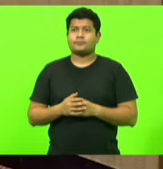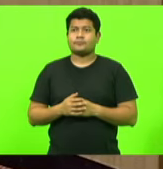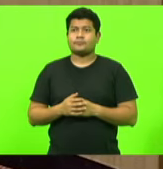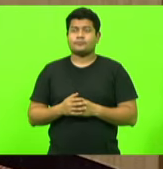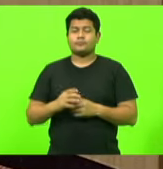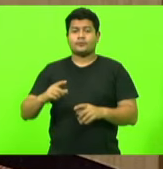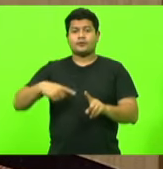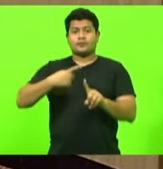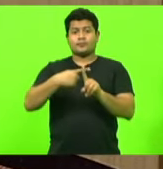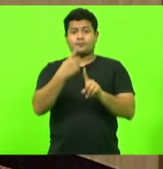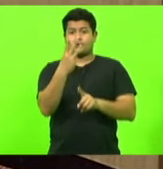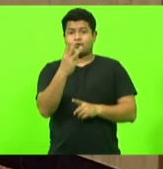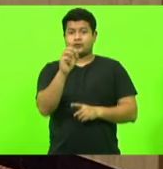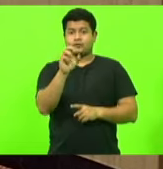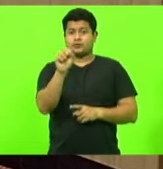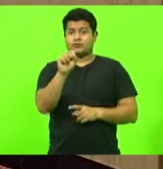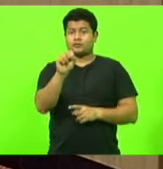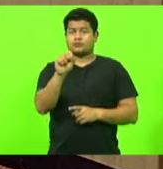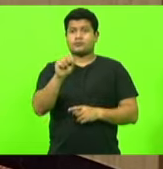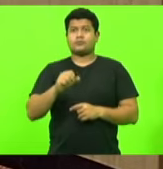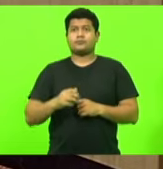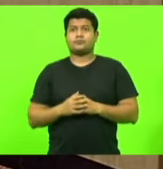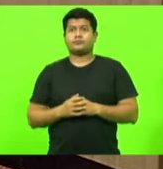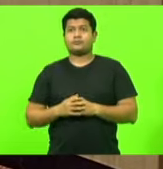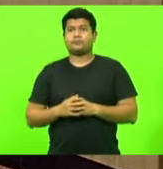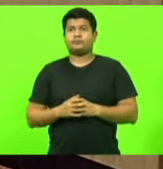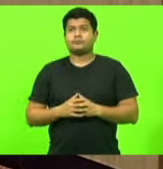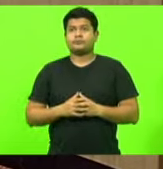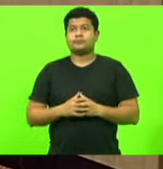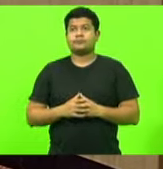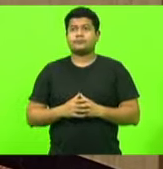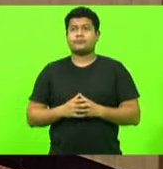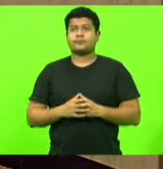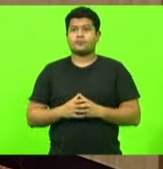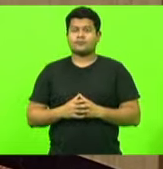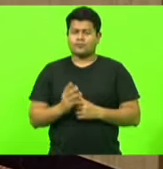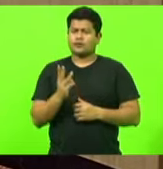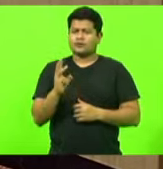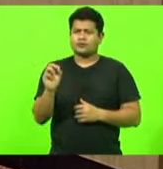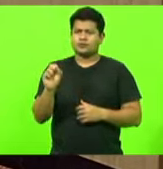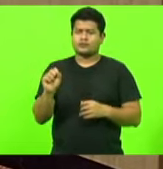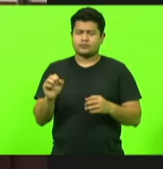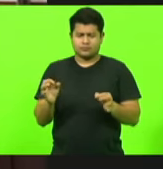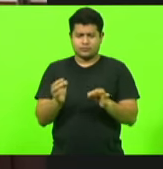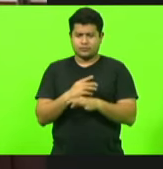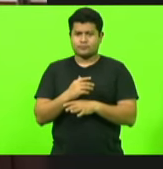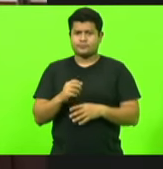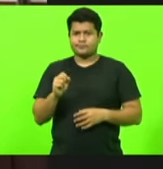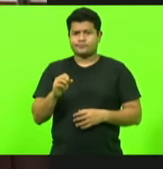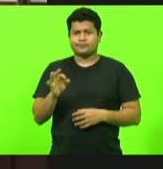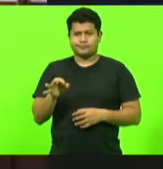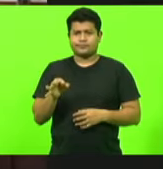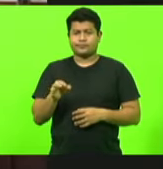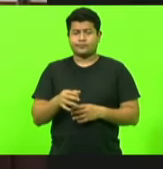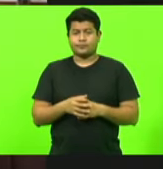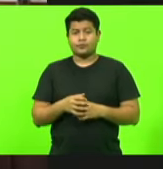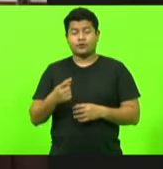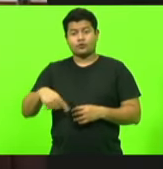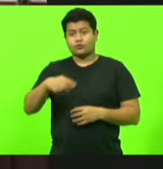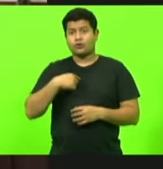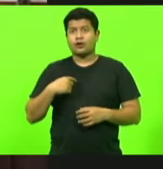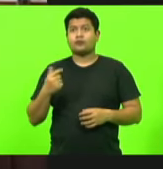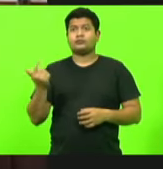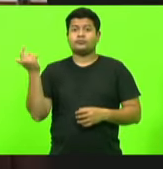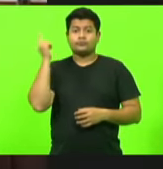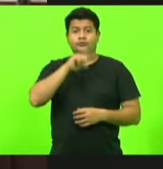Mais 30 segundos ou tempo regimental, como Vossa Excelência preferir? Não, 30 segundos, senhor presidente. Obrigado. Então, nós acabamos conquistando